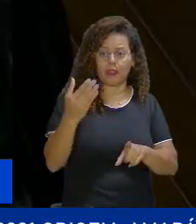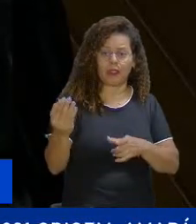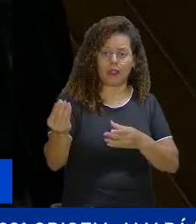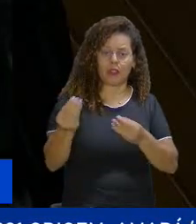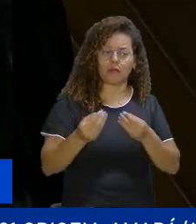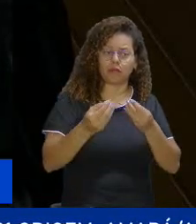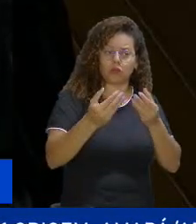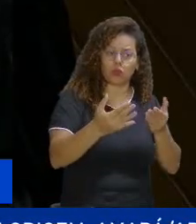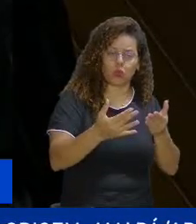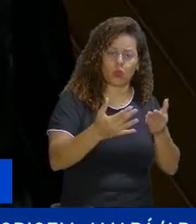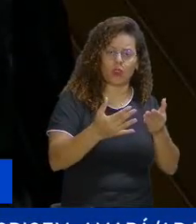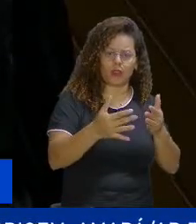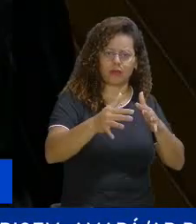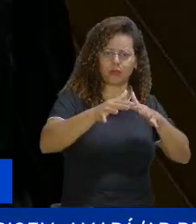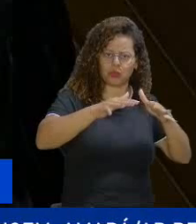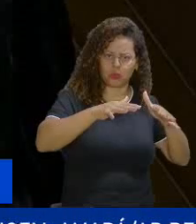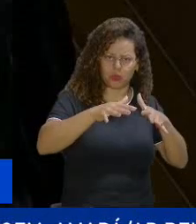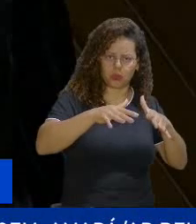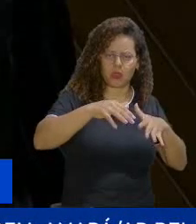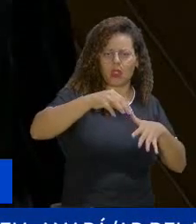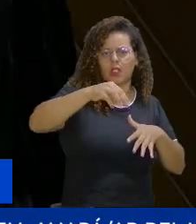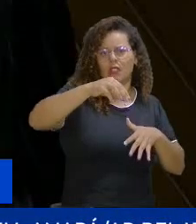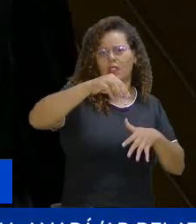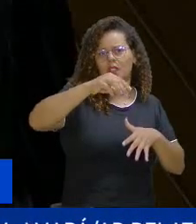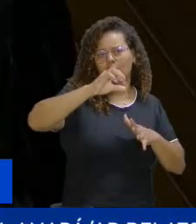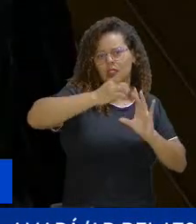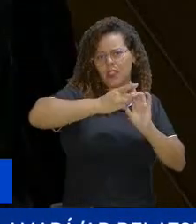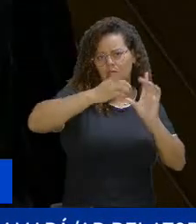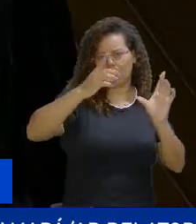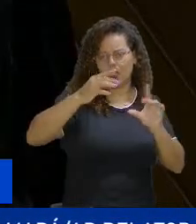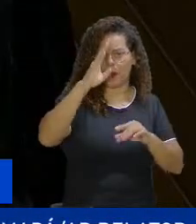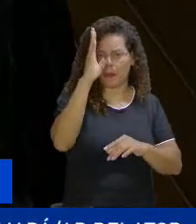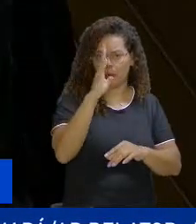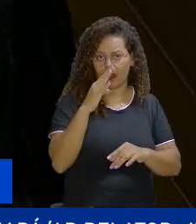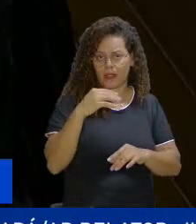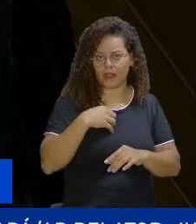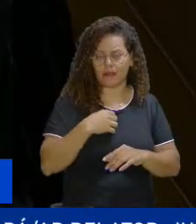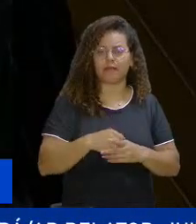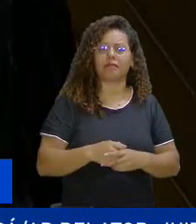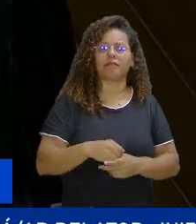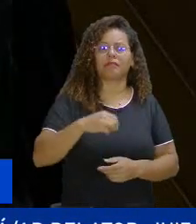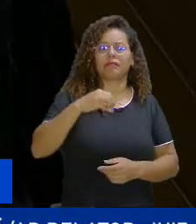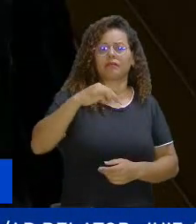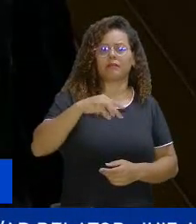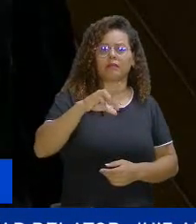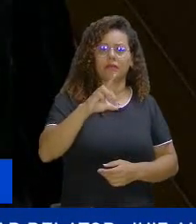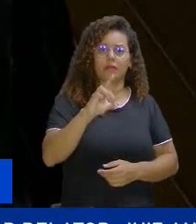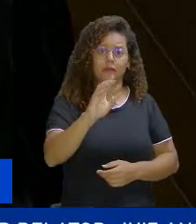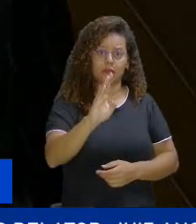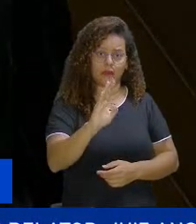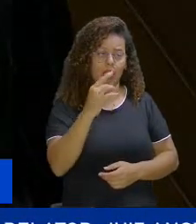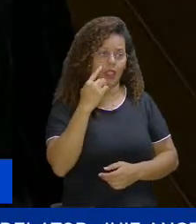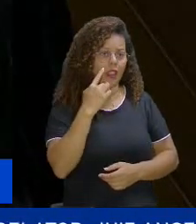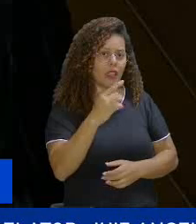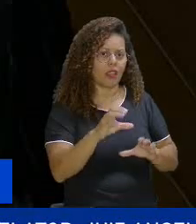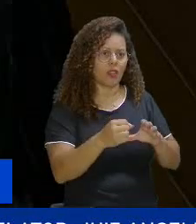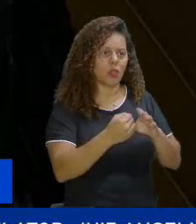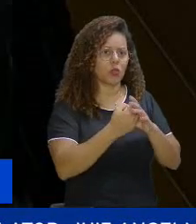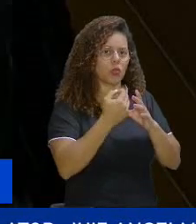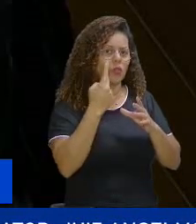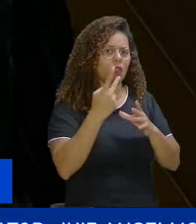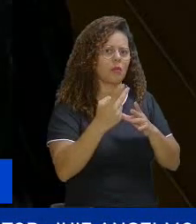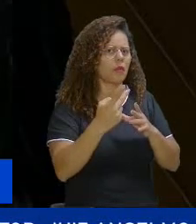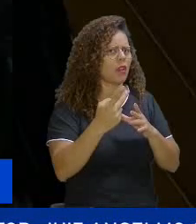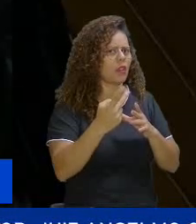direção estadual do Movimento Democrático Brasileiro, partido ao qual o recorrido está vinculado, não é possível afirmar que